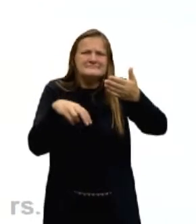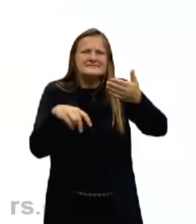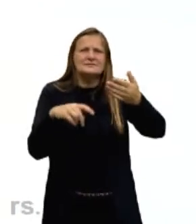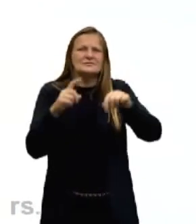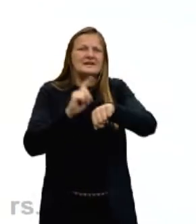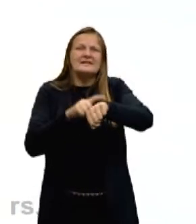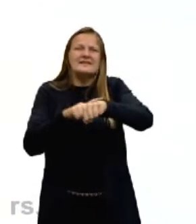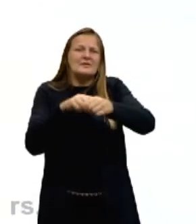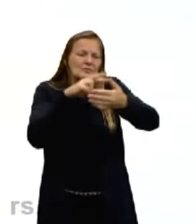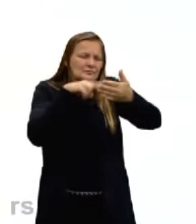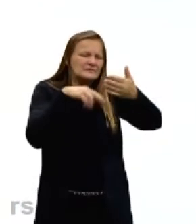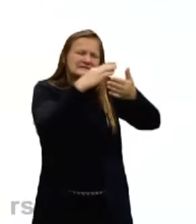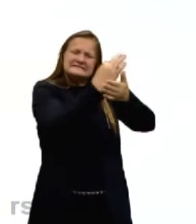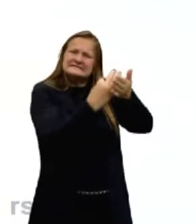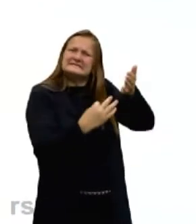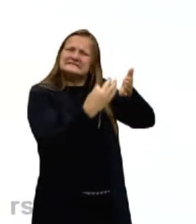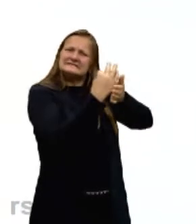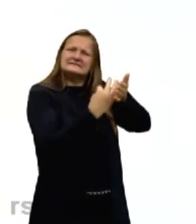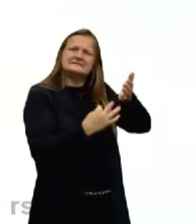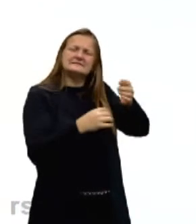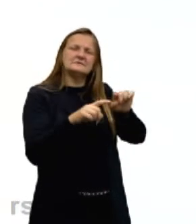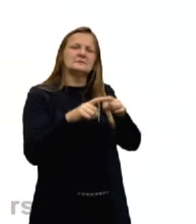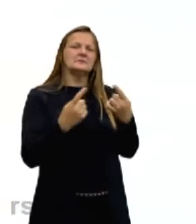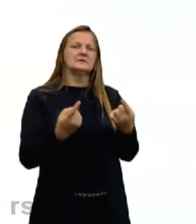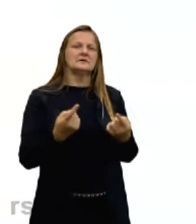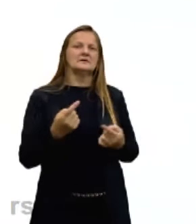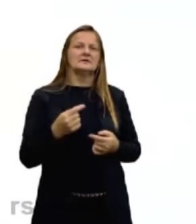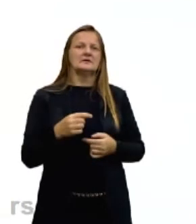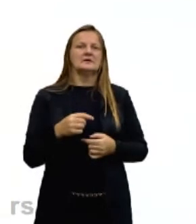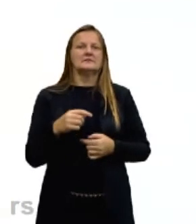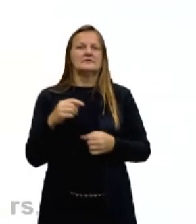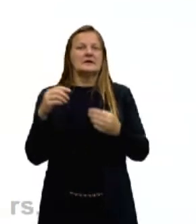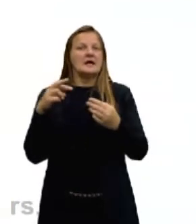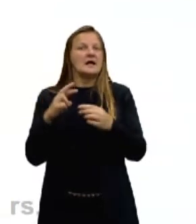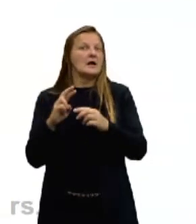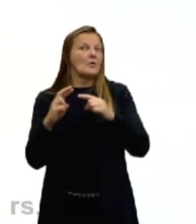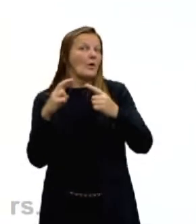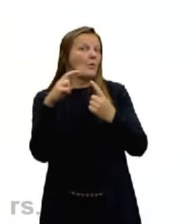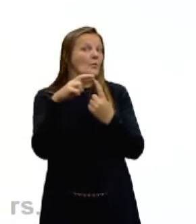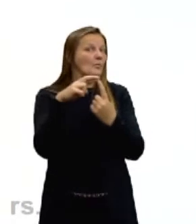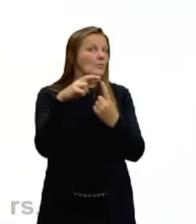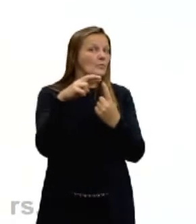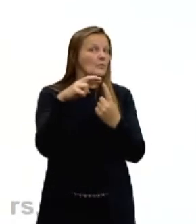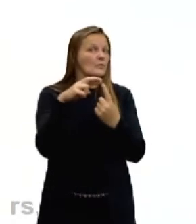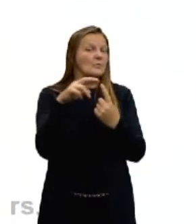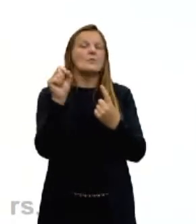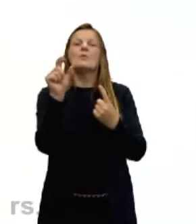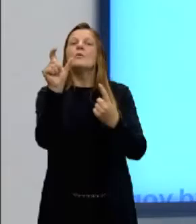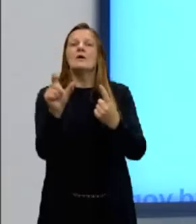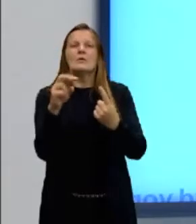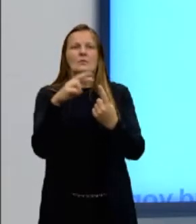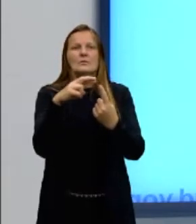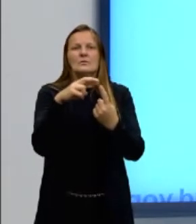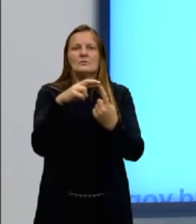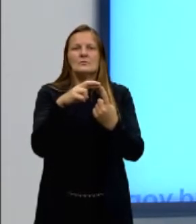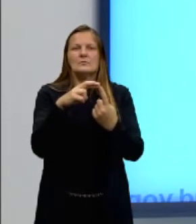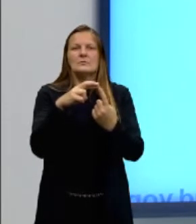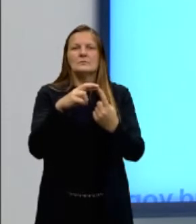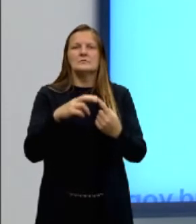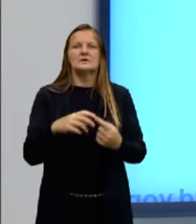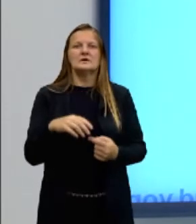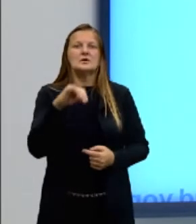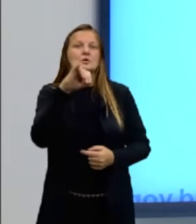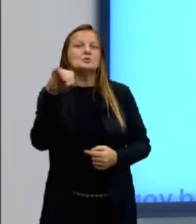aqui esse esse texto todo beleza aonde a gente vai na referência Olha a referência gente Oi